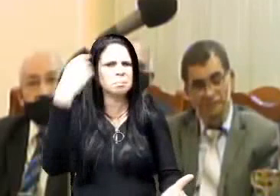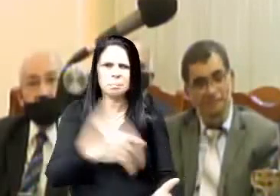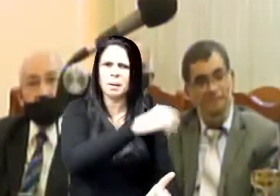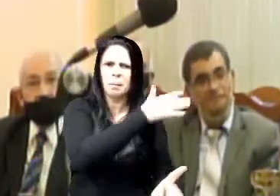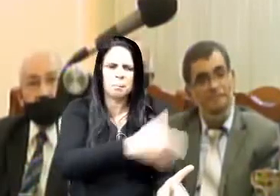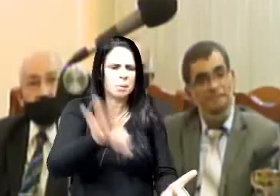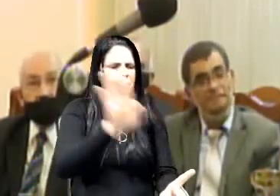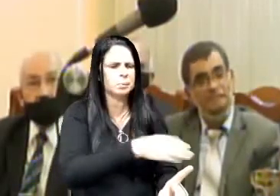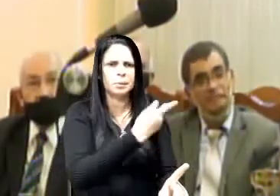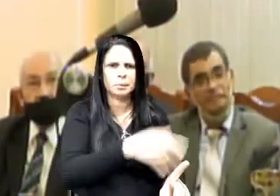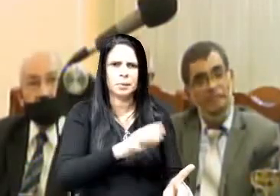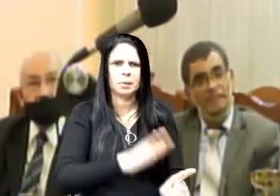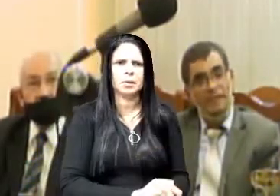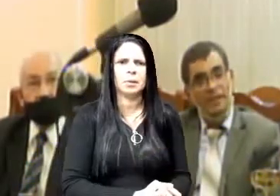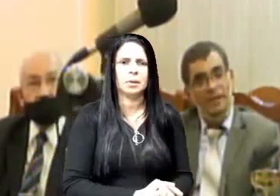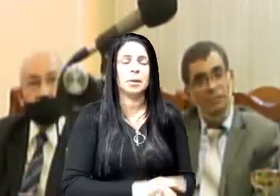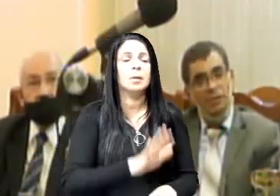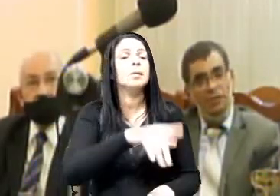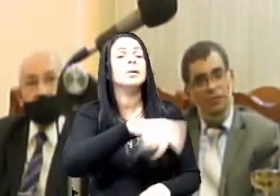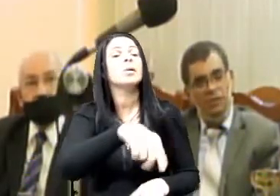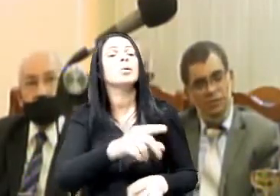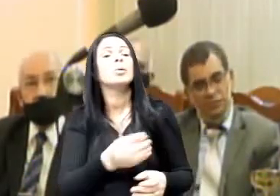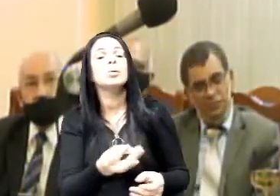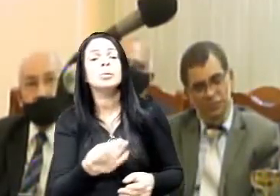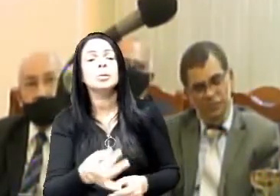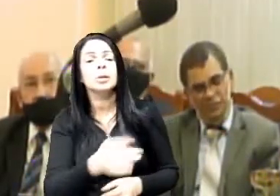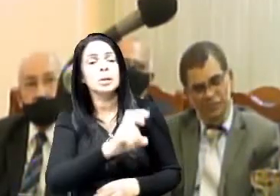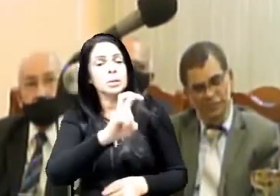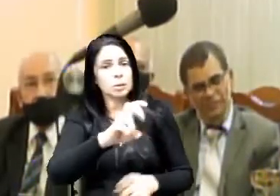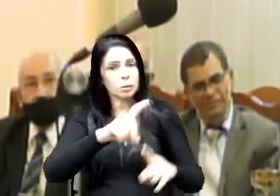quarentena. Faça a conta aí. 5 vezes 39.